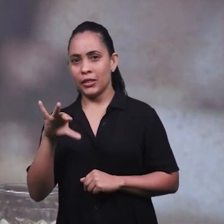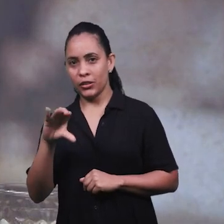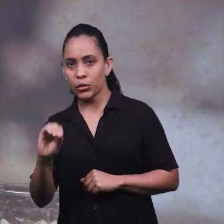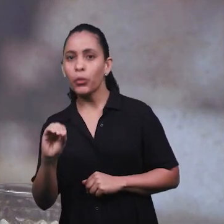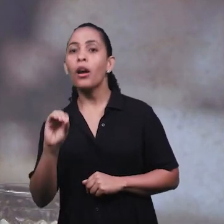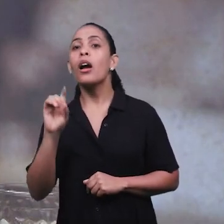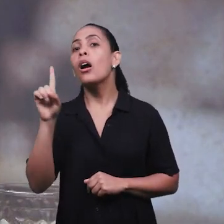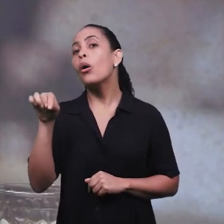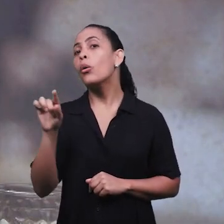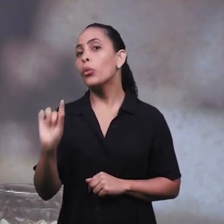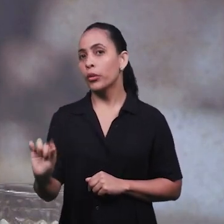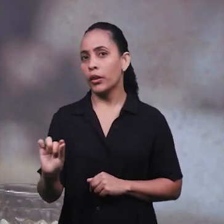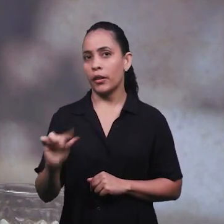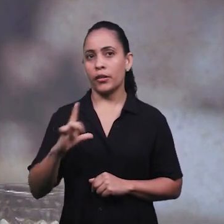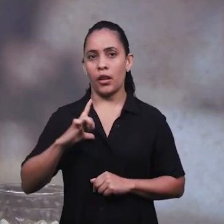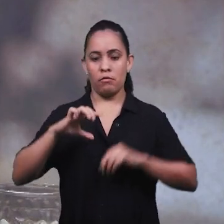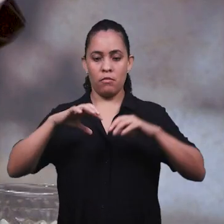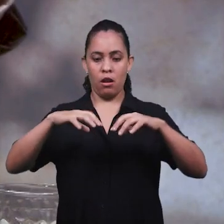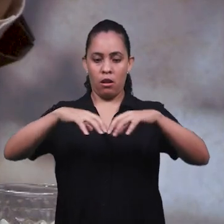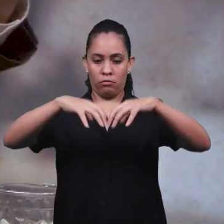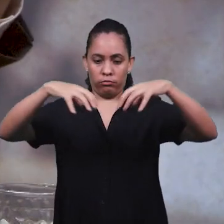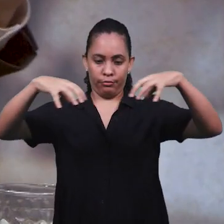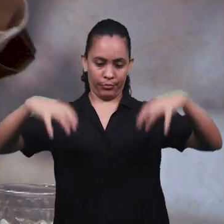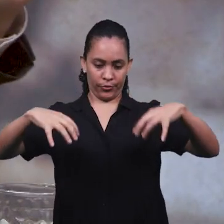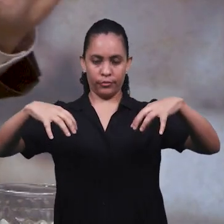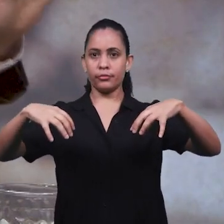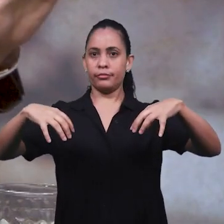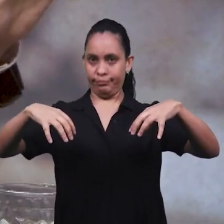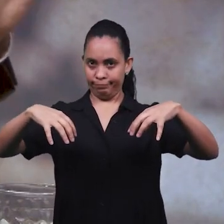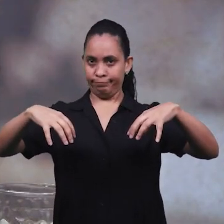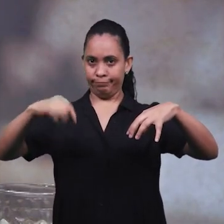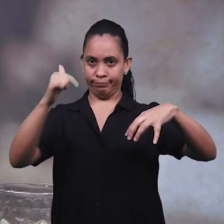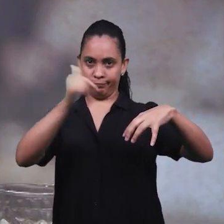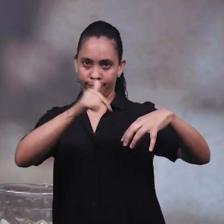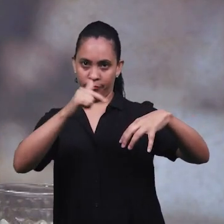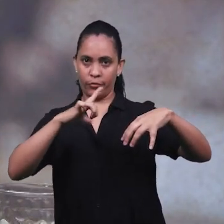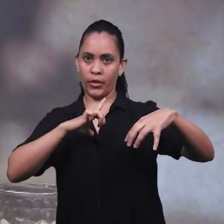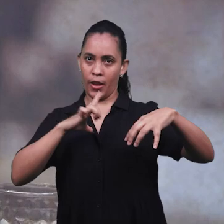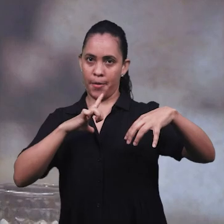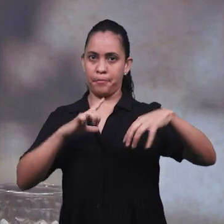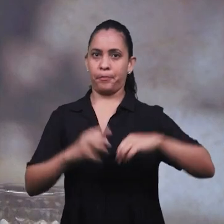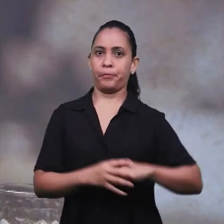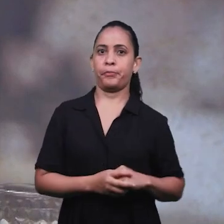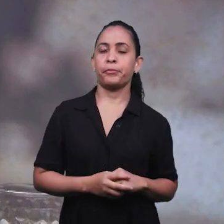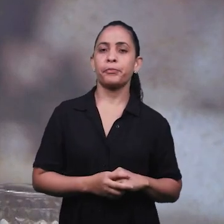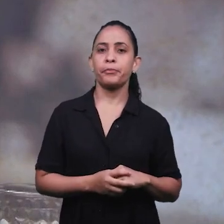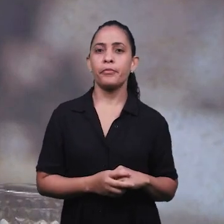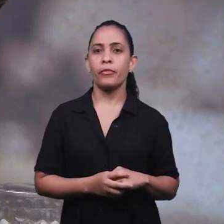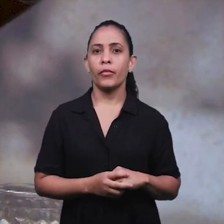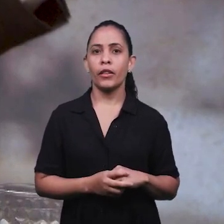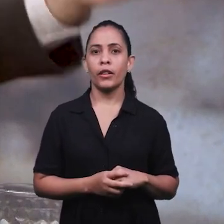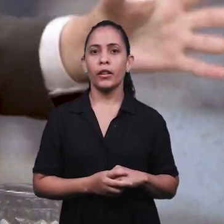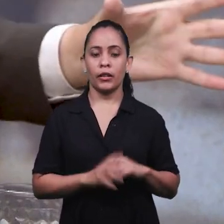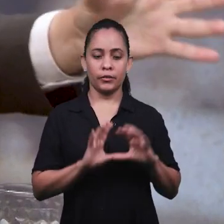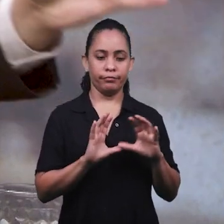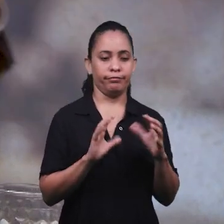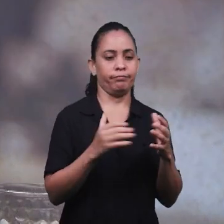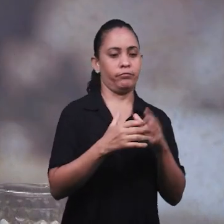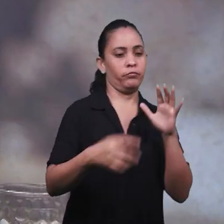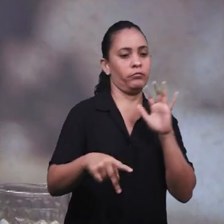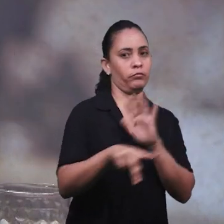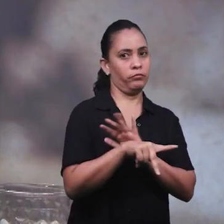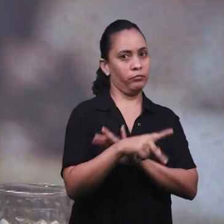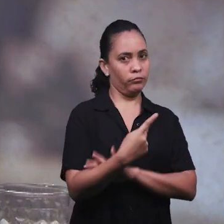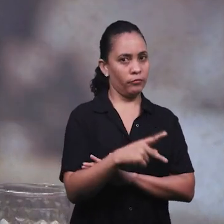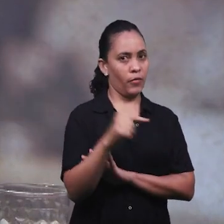edilício você tem 2 tipos de partes nesse condomínio. Você tem partes que são unidades privativas,